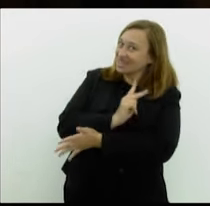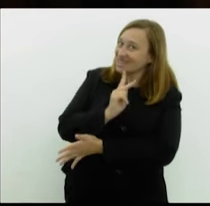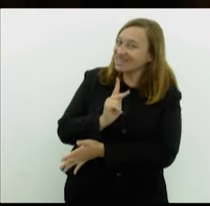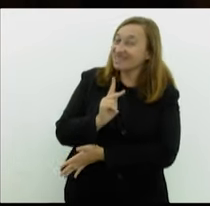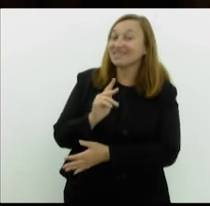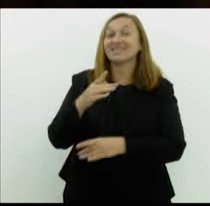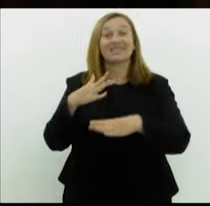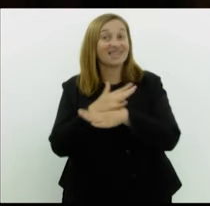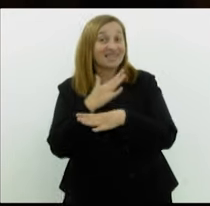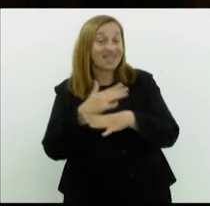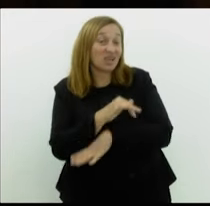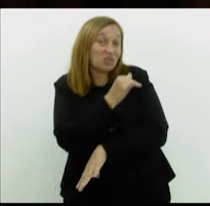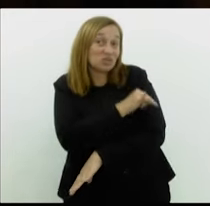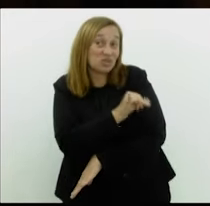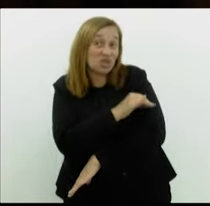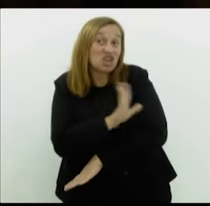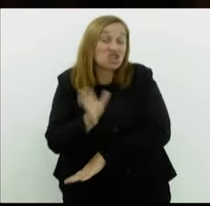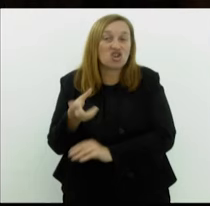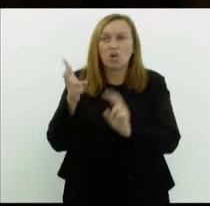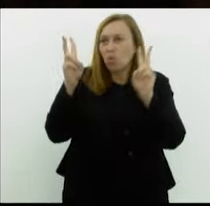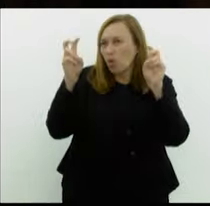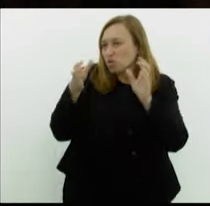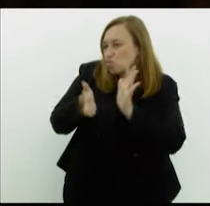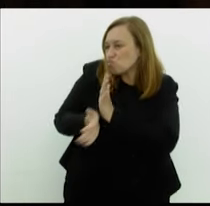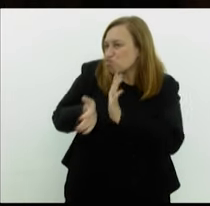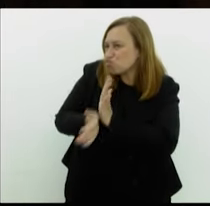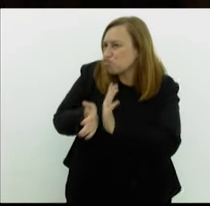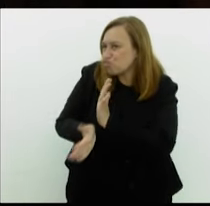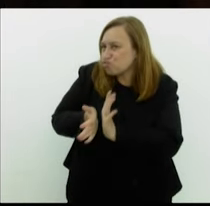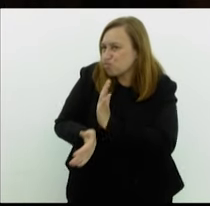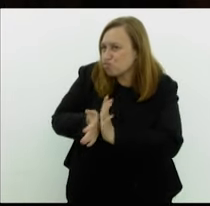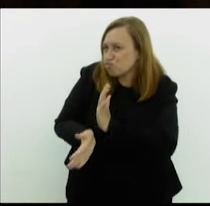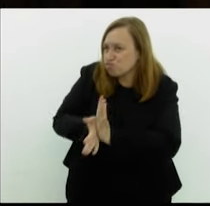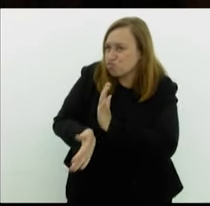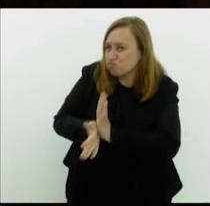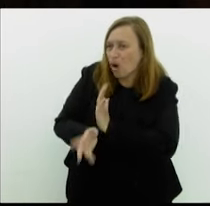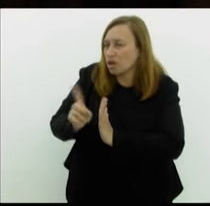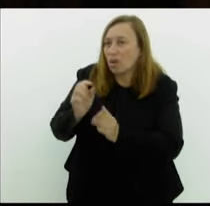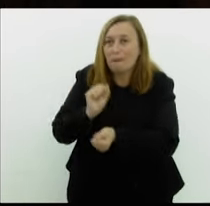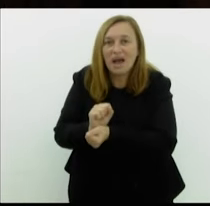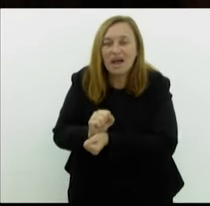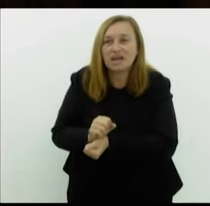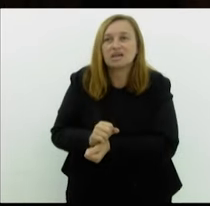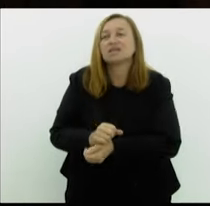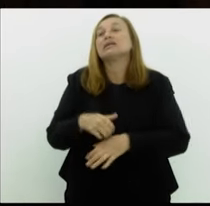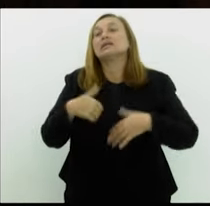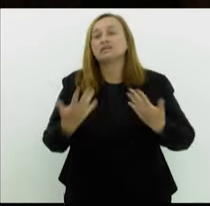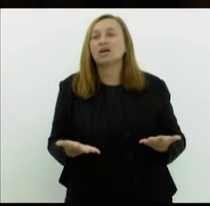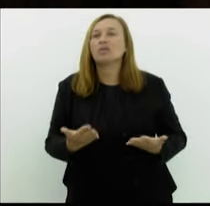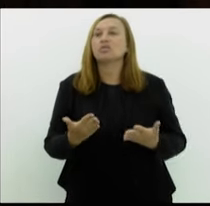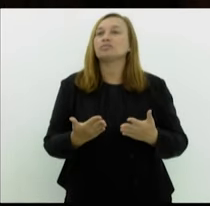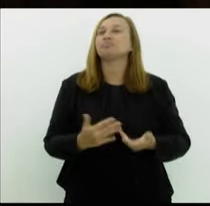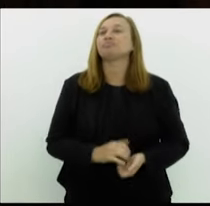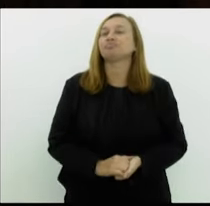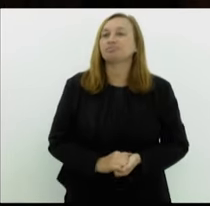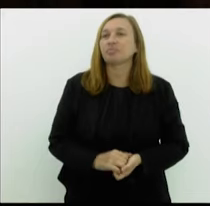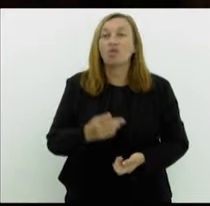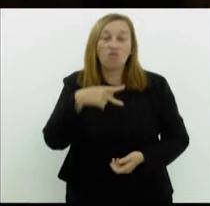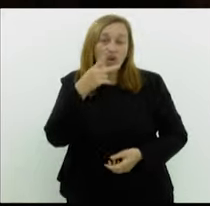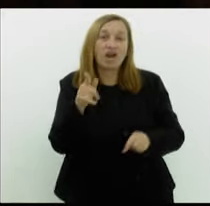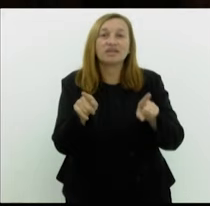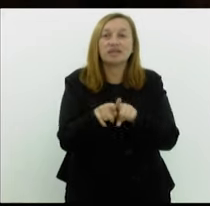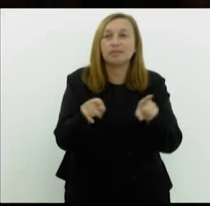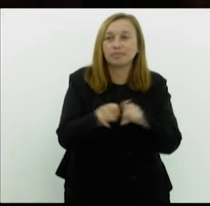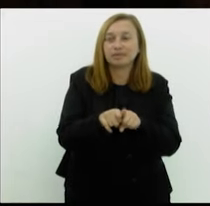Rio de Janeiro. Já que o assunto é gastança desenfreada, deputado Márcio Galberto, eu me permito aqui também